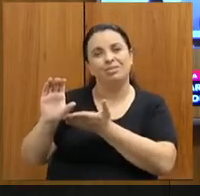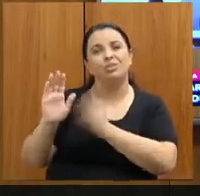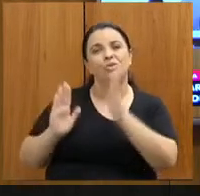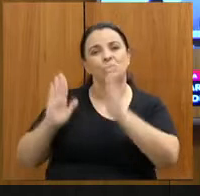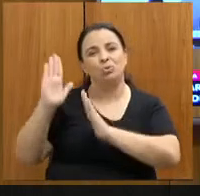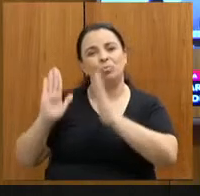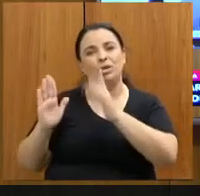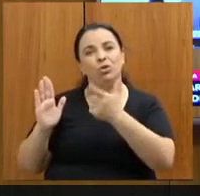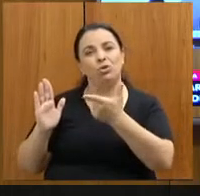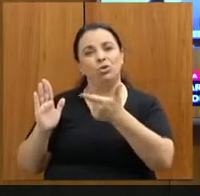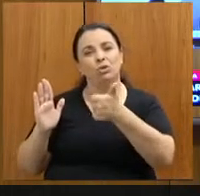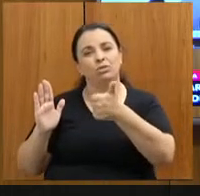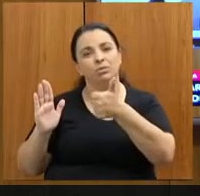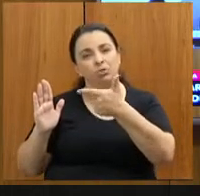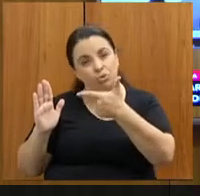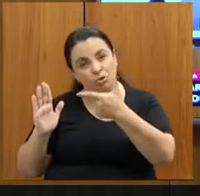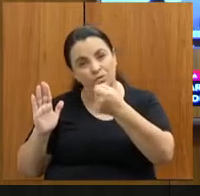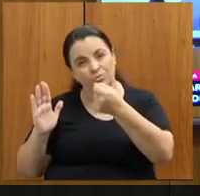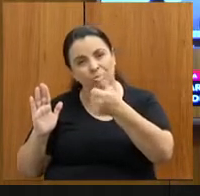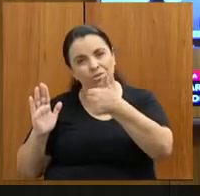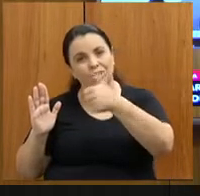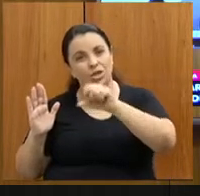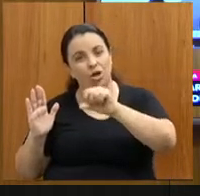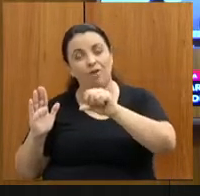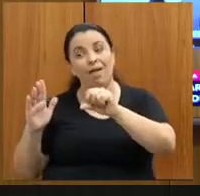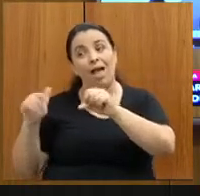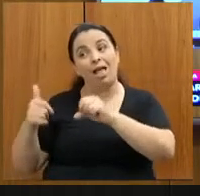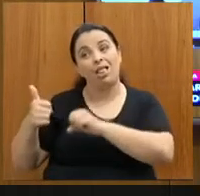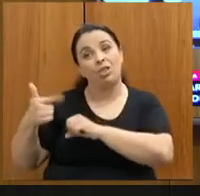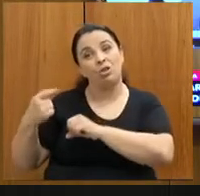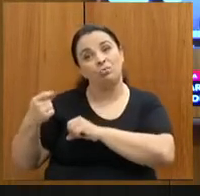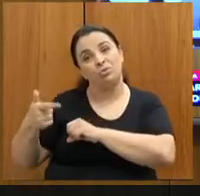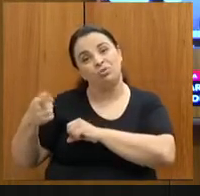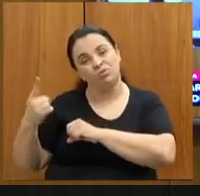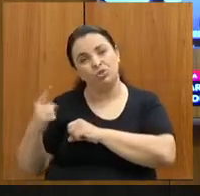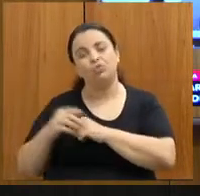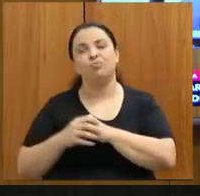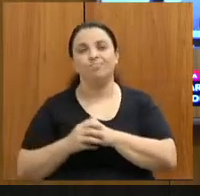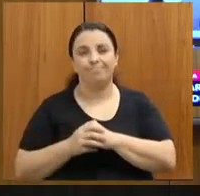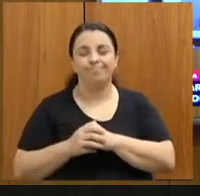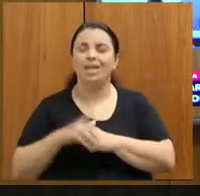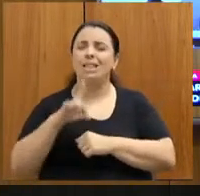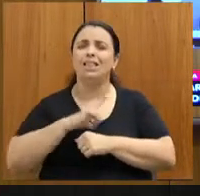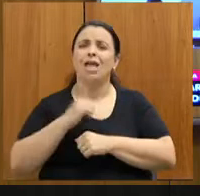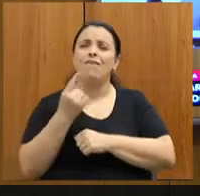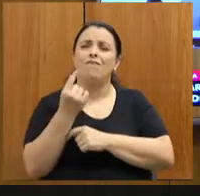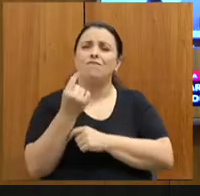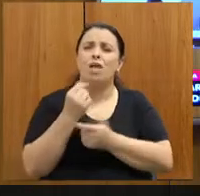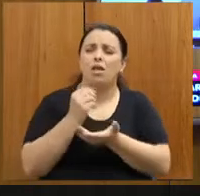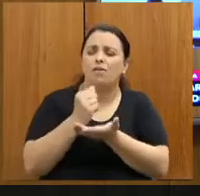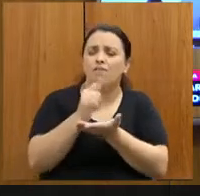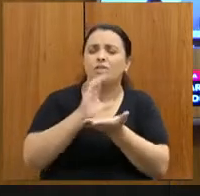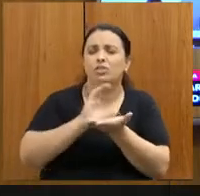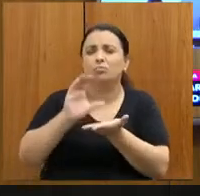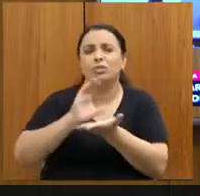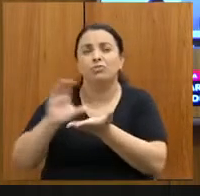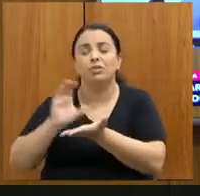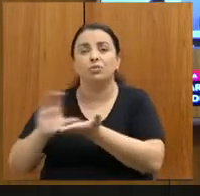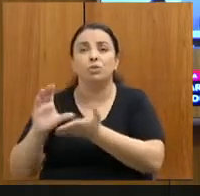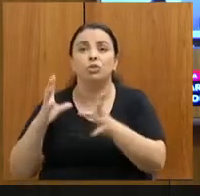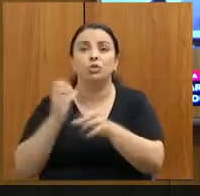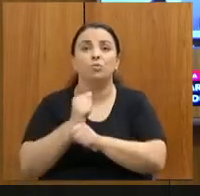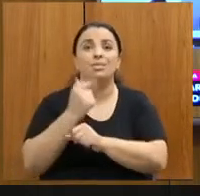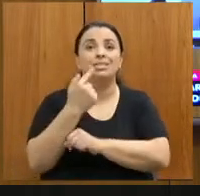tivemos um maior índice na geração de emprego 7 bilhões em investimentos totalizando